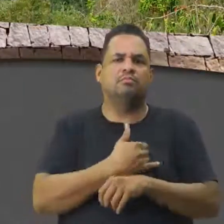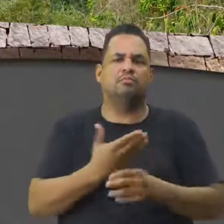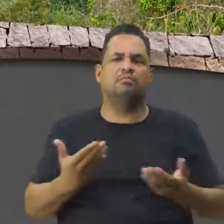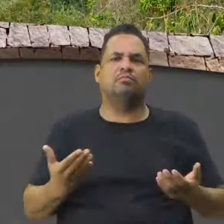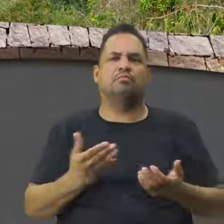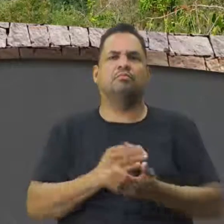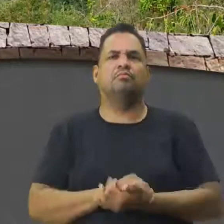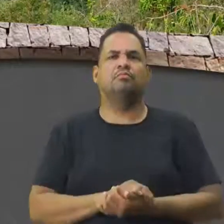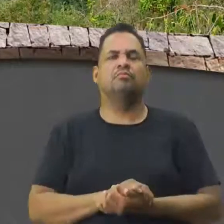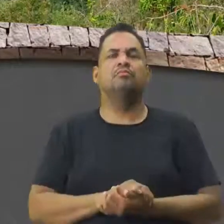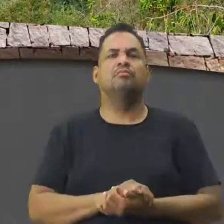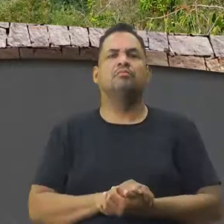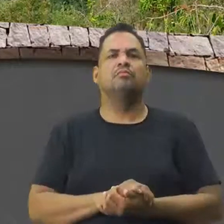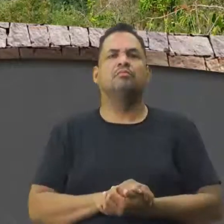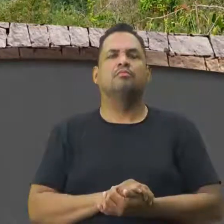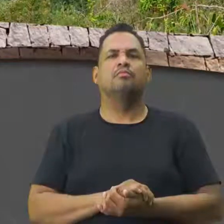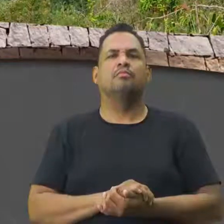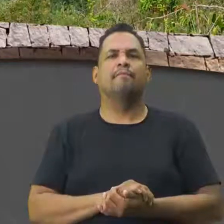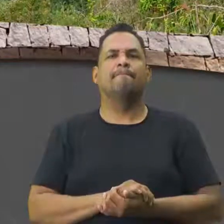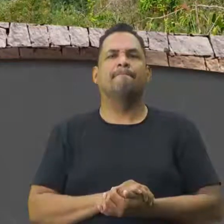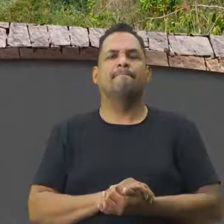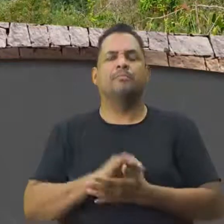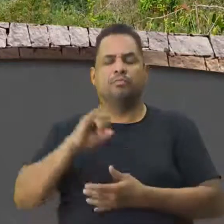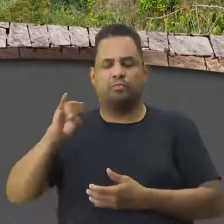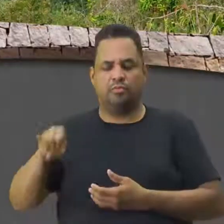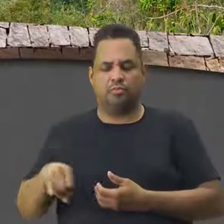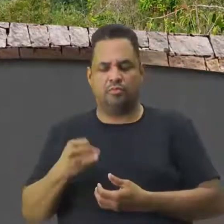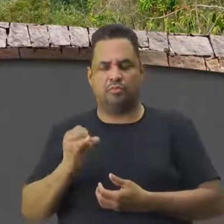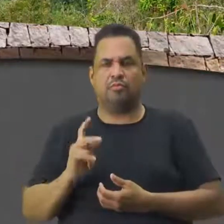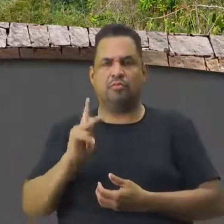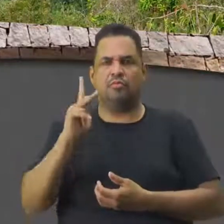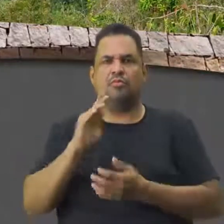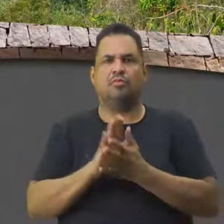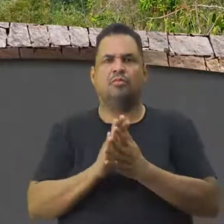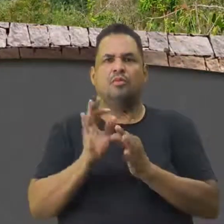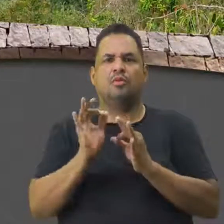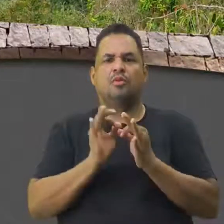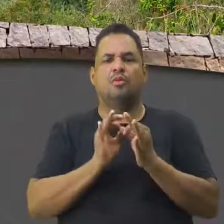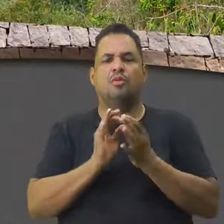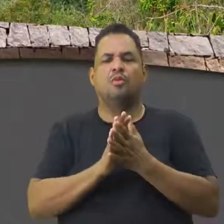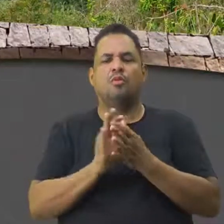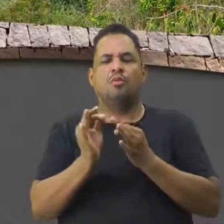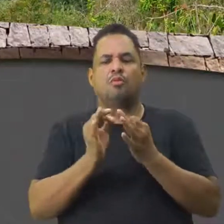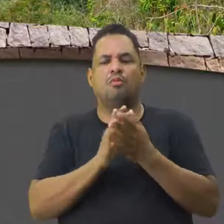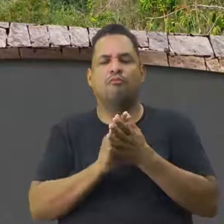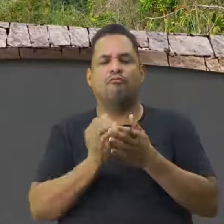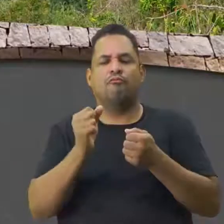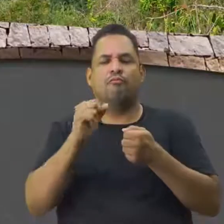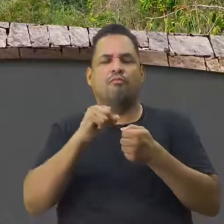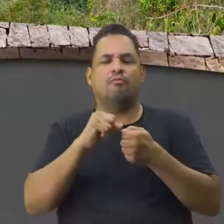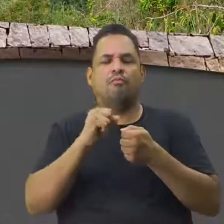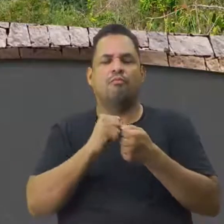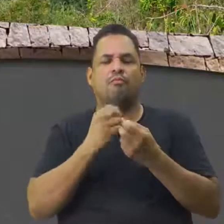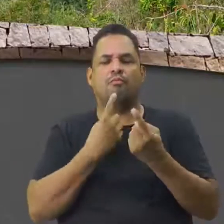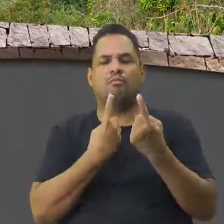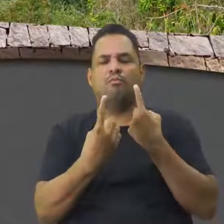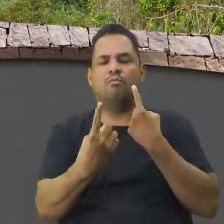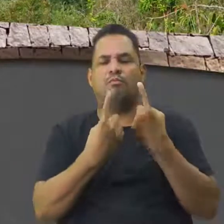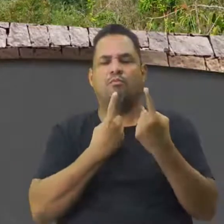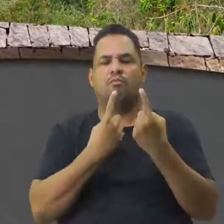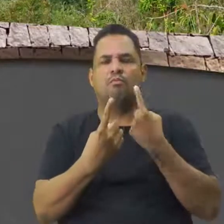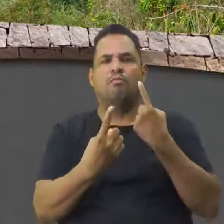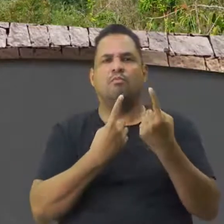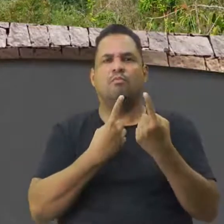mineral. E aí JK constrói uma rodovia. A partir de Brasília, ele